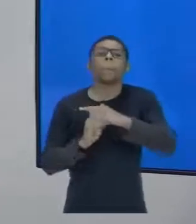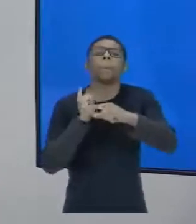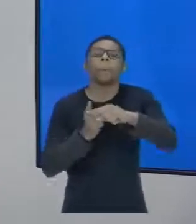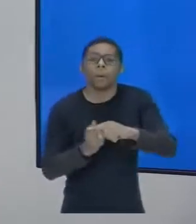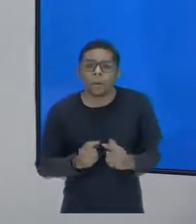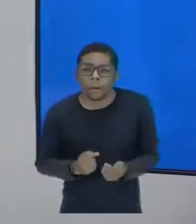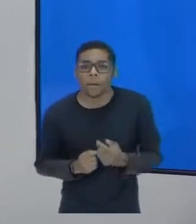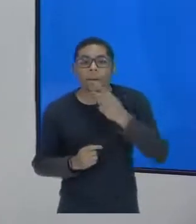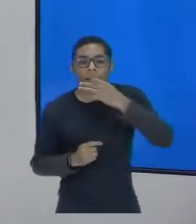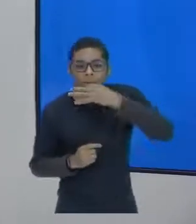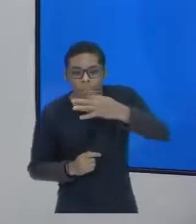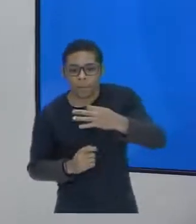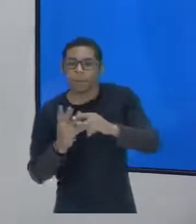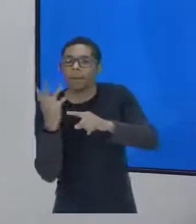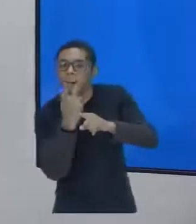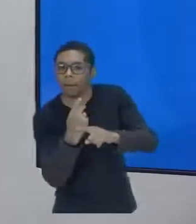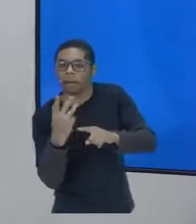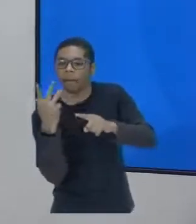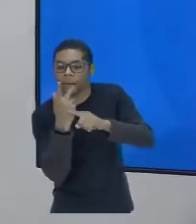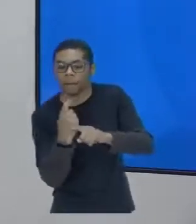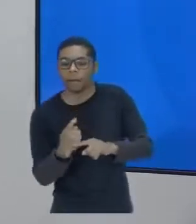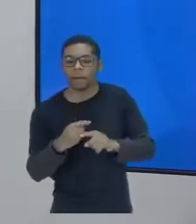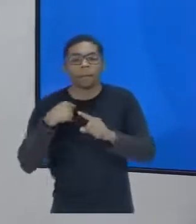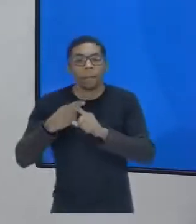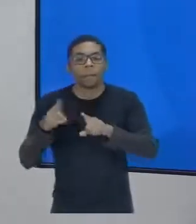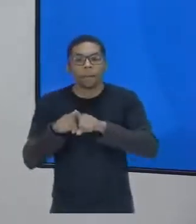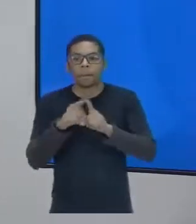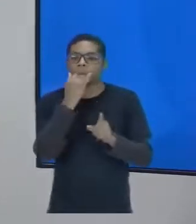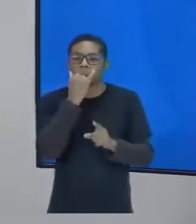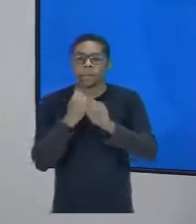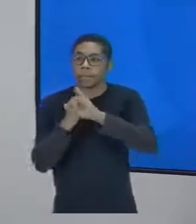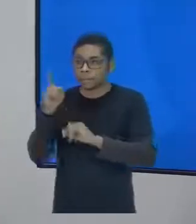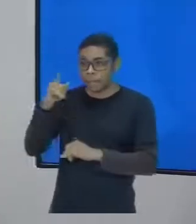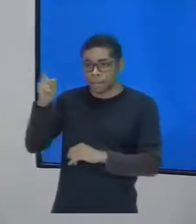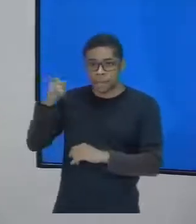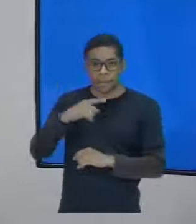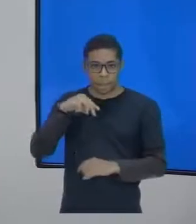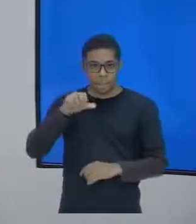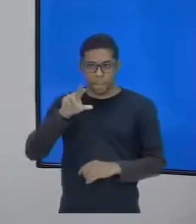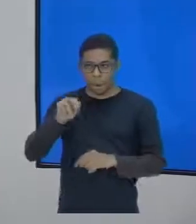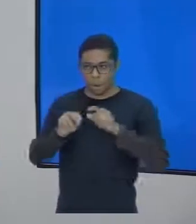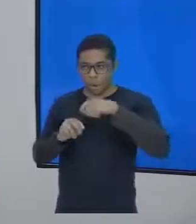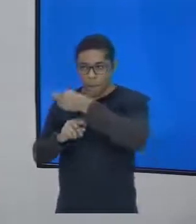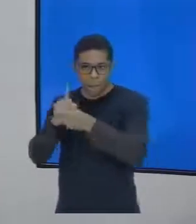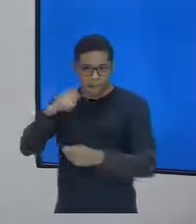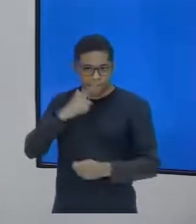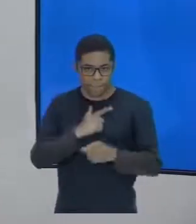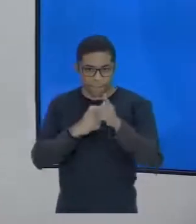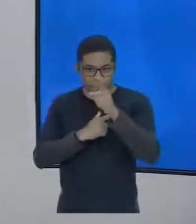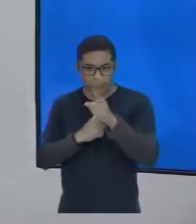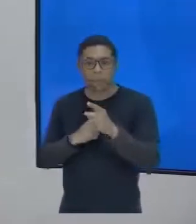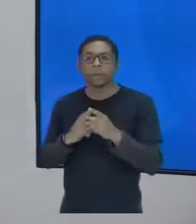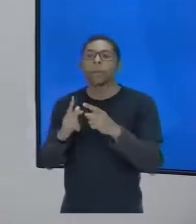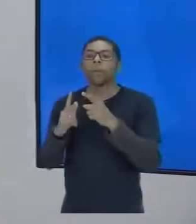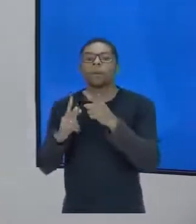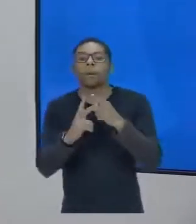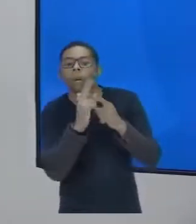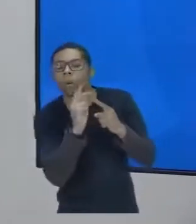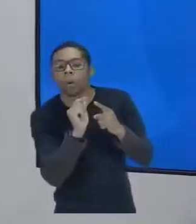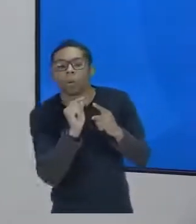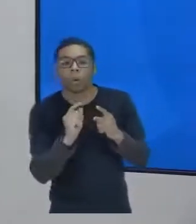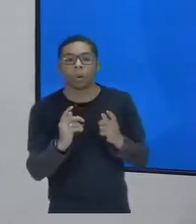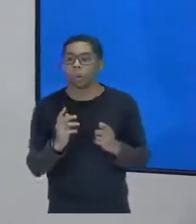Argumentos, argumentos, argumentos. E a sua proposta de intervenção. Pô, se o Mauro é feio e você argumentou, a proposta de intervenção, sei lá,